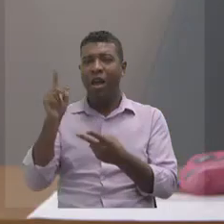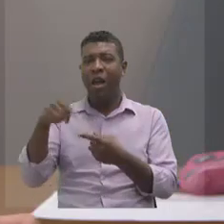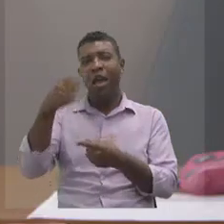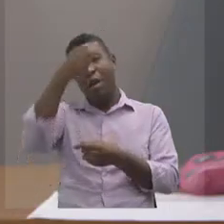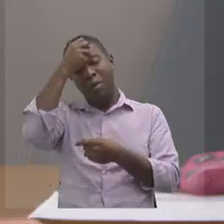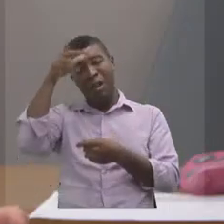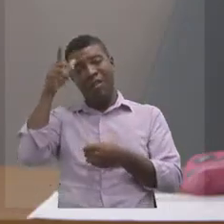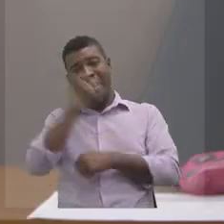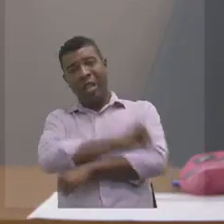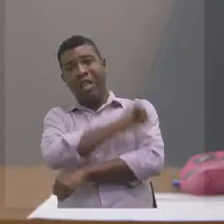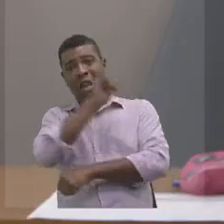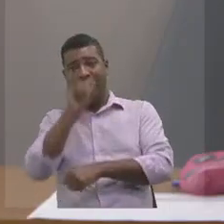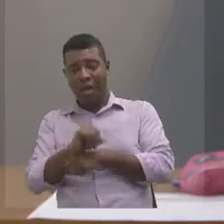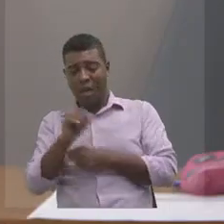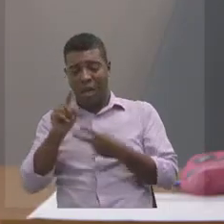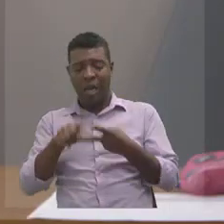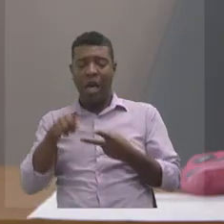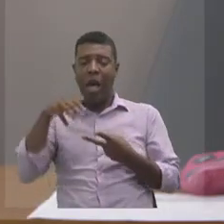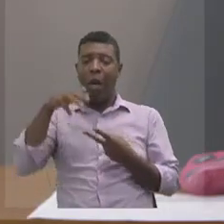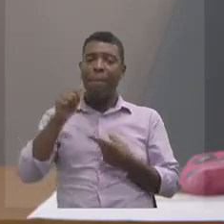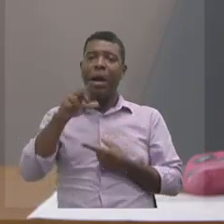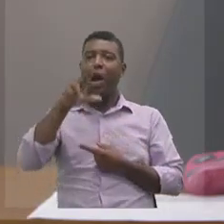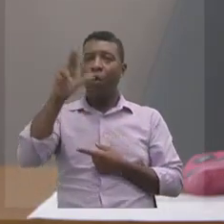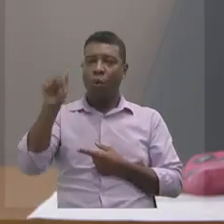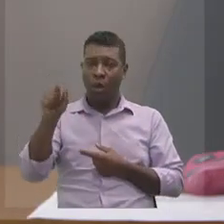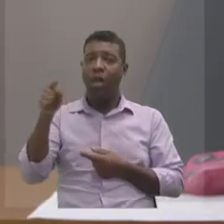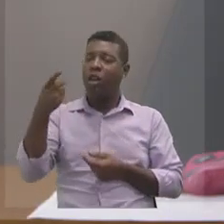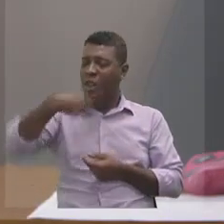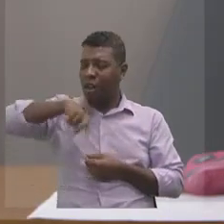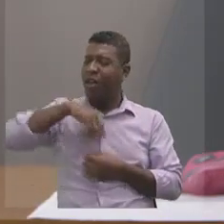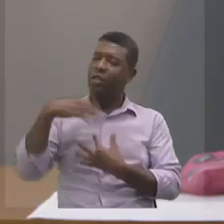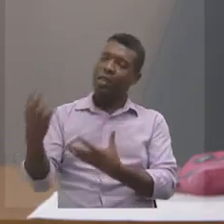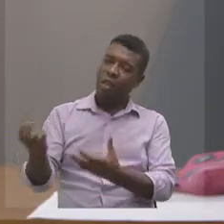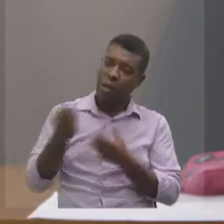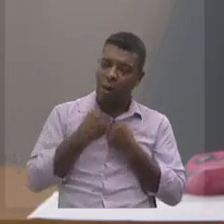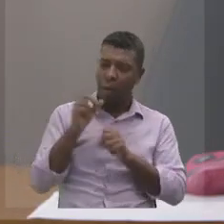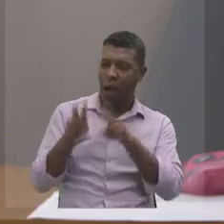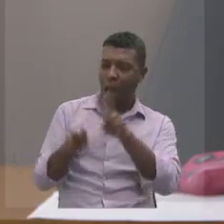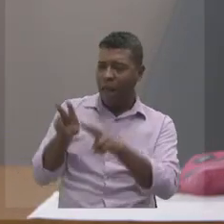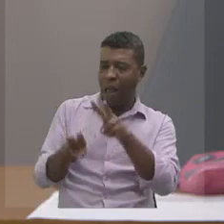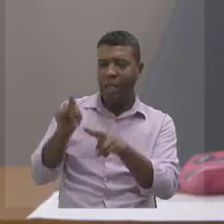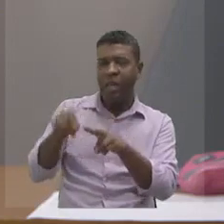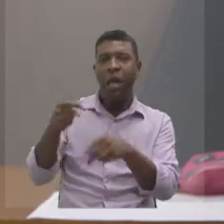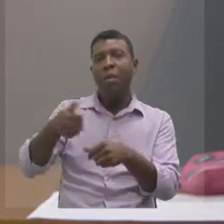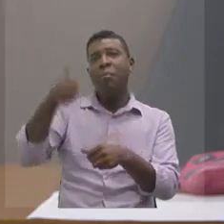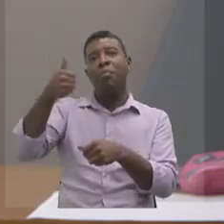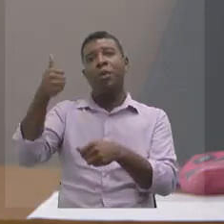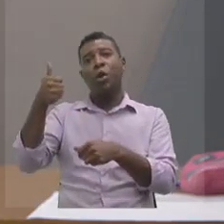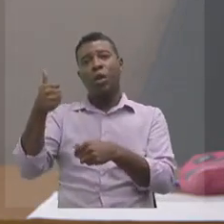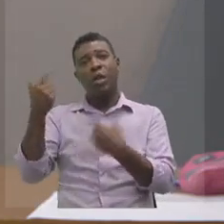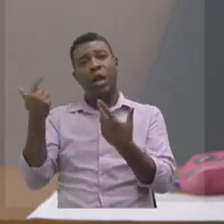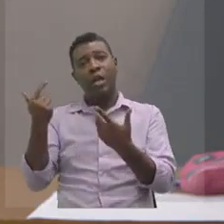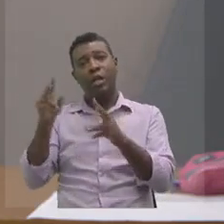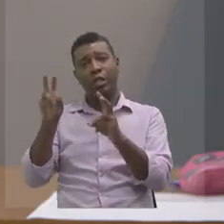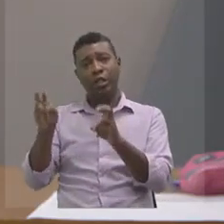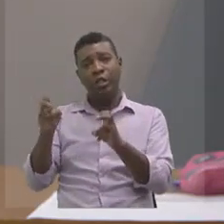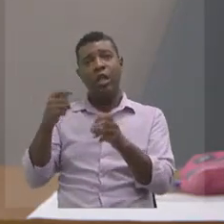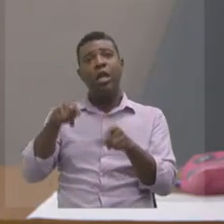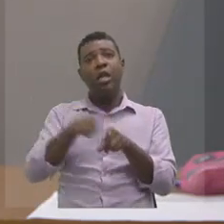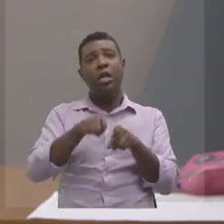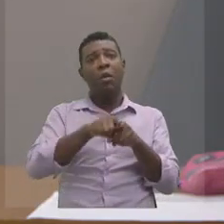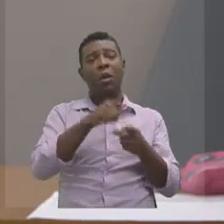em relação esse trechos estão também recebemos né para poder analisarmos essa questão da prioridade e sobre as 737 também